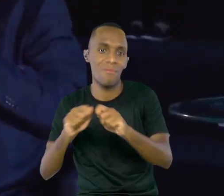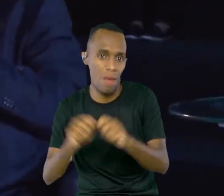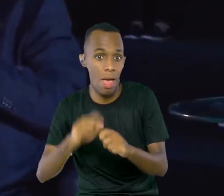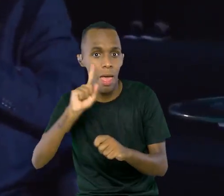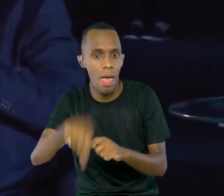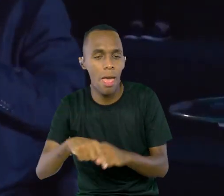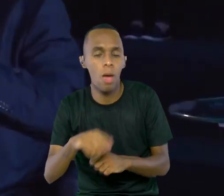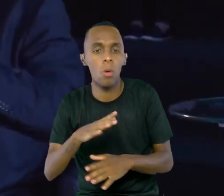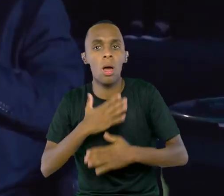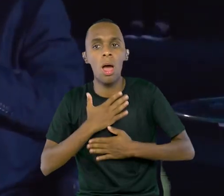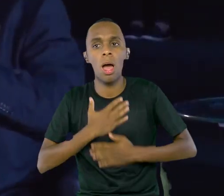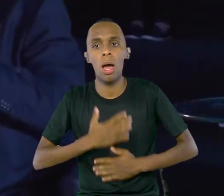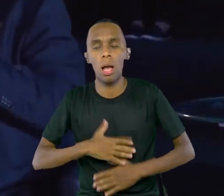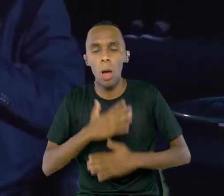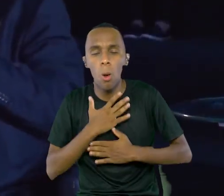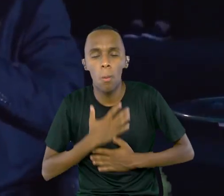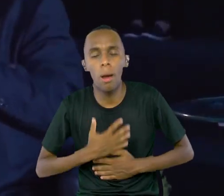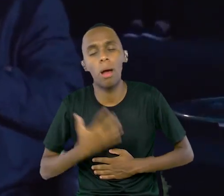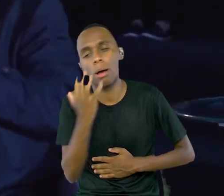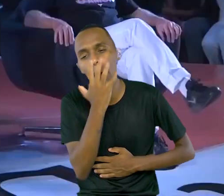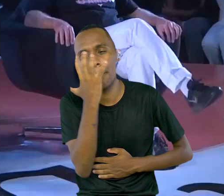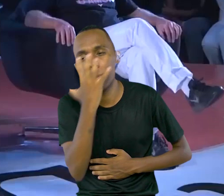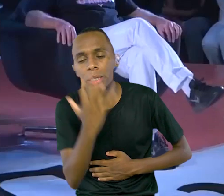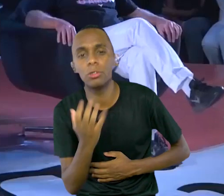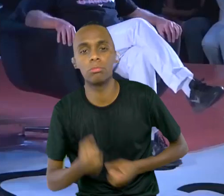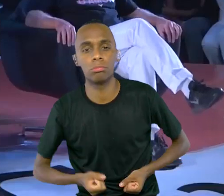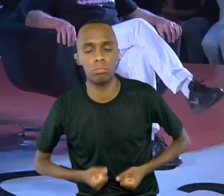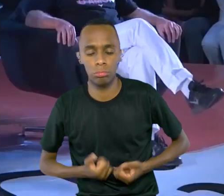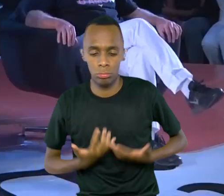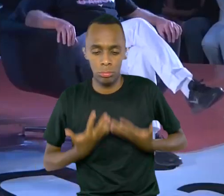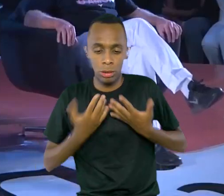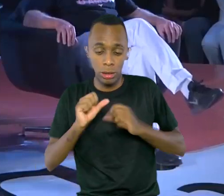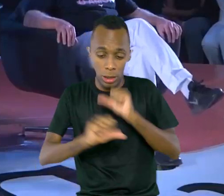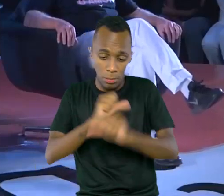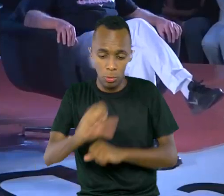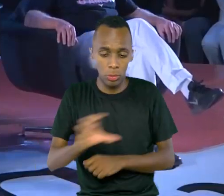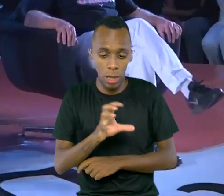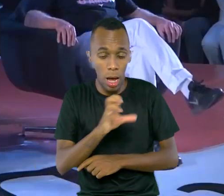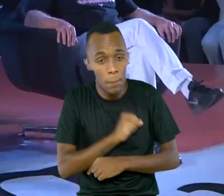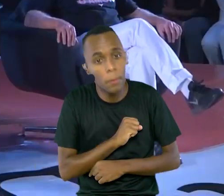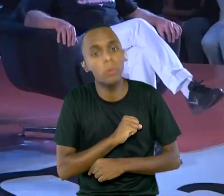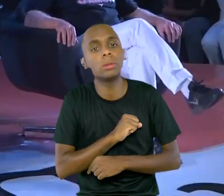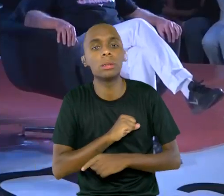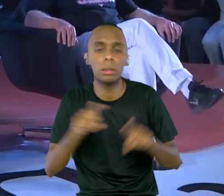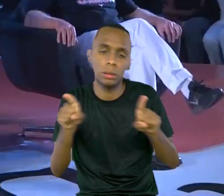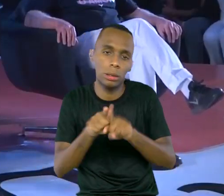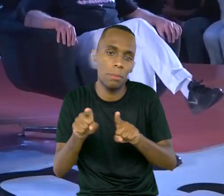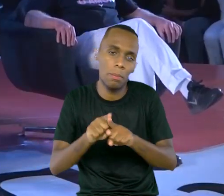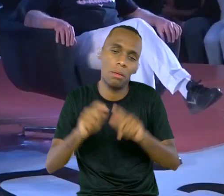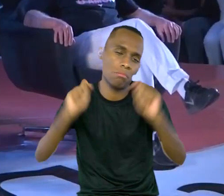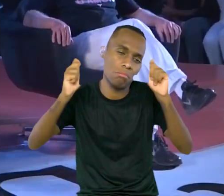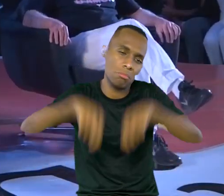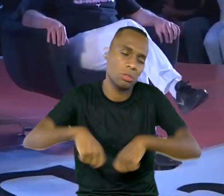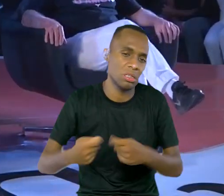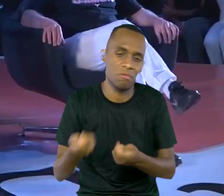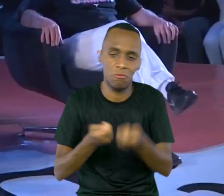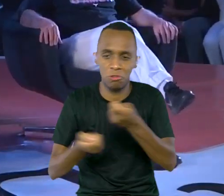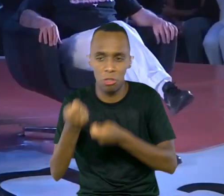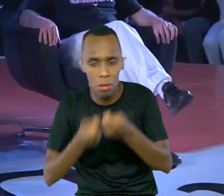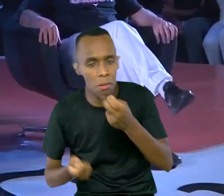tempo que faz isso, é o acalmar daquele fogo que transforma-se em amor. Isso vale para